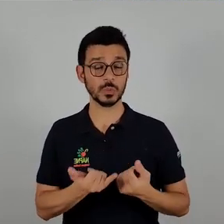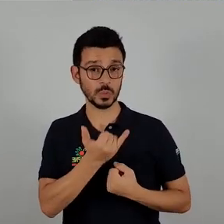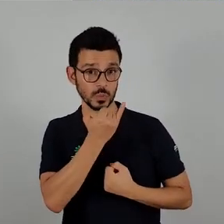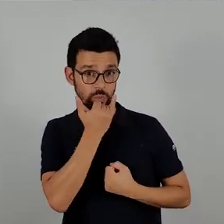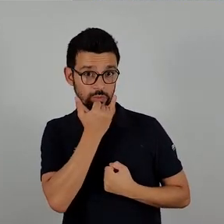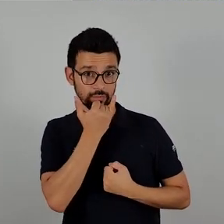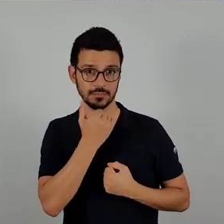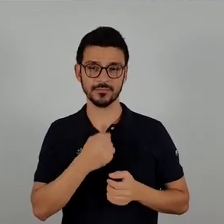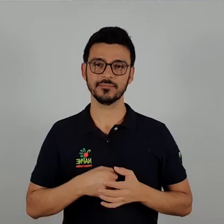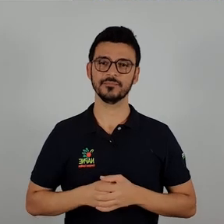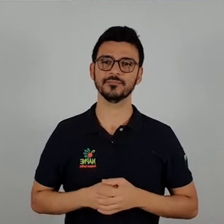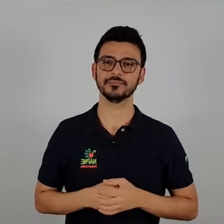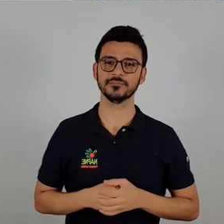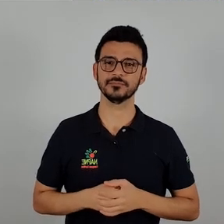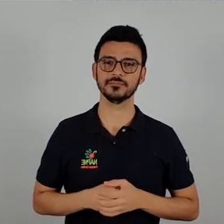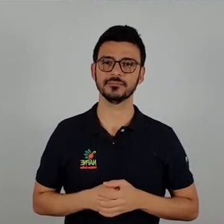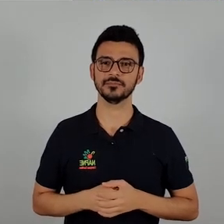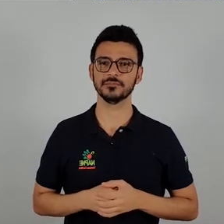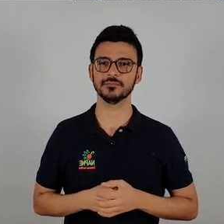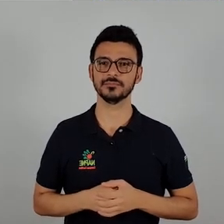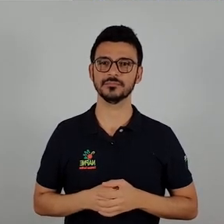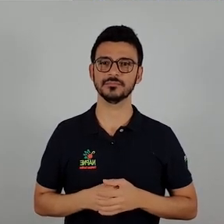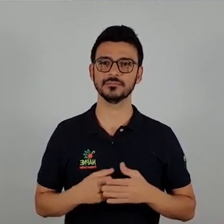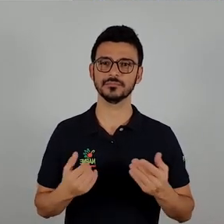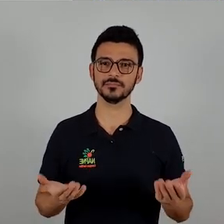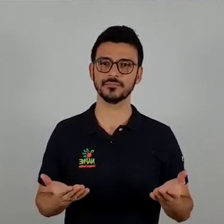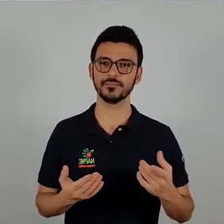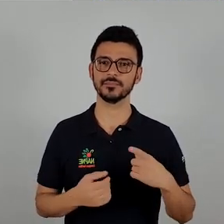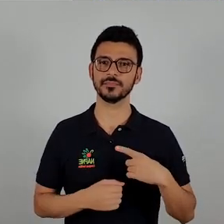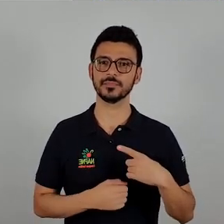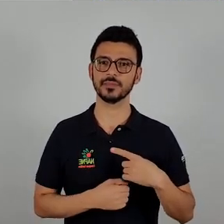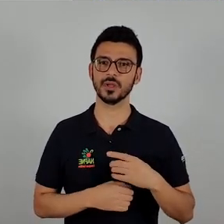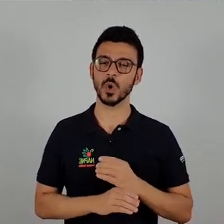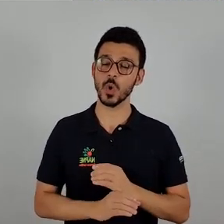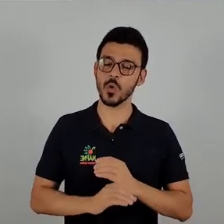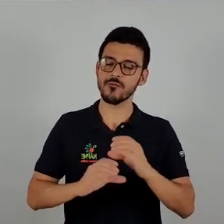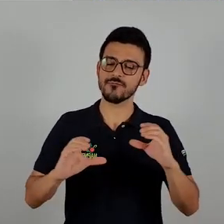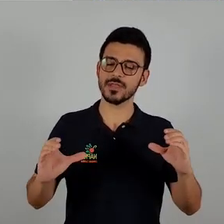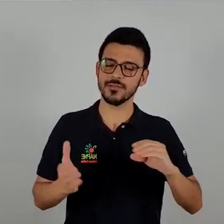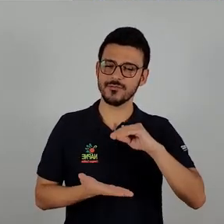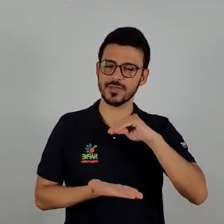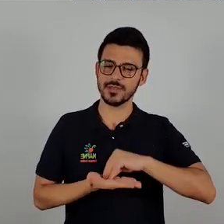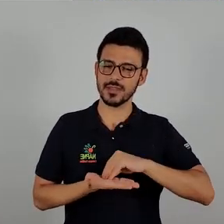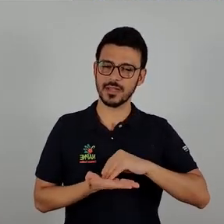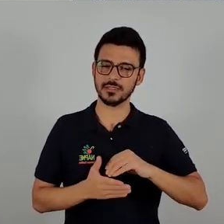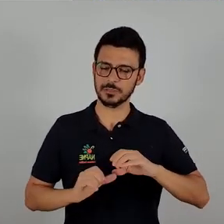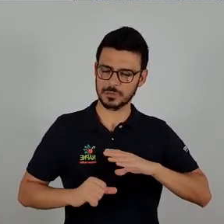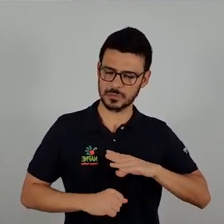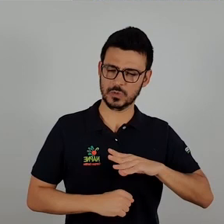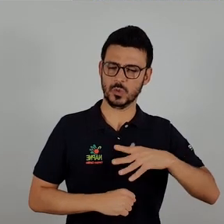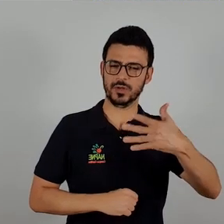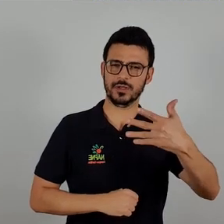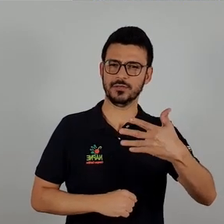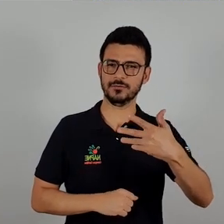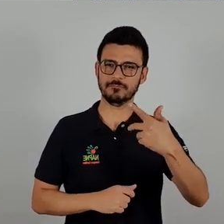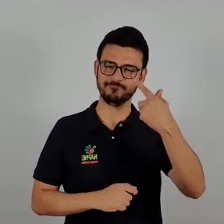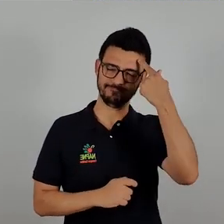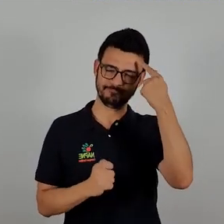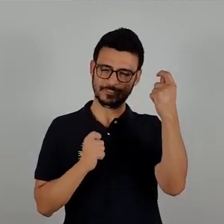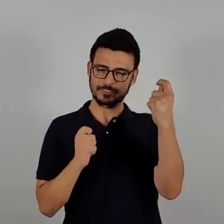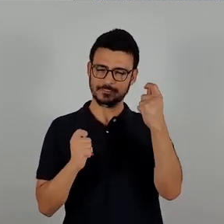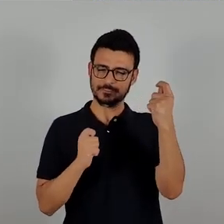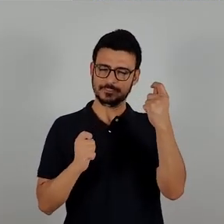na vesícula, além de fatores alimentares, além de fatores situações mais gerais, tem uma ligação bastante importante com esses sentimentos